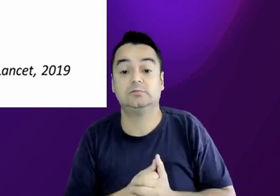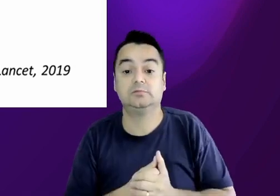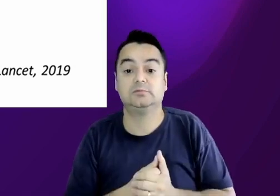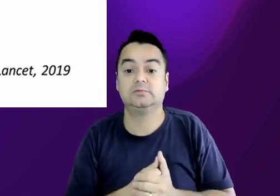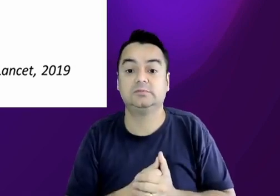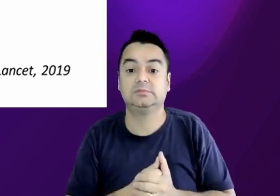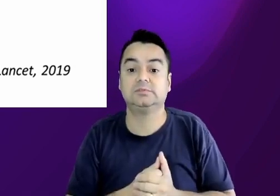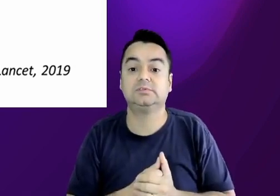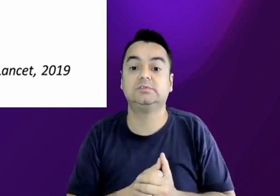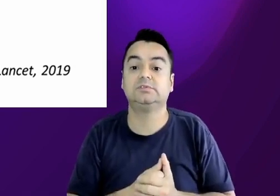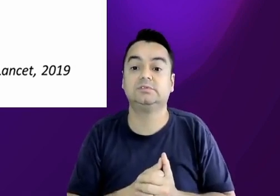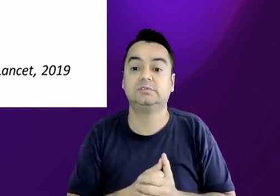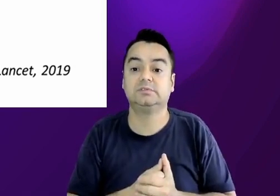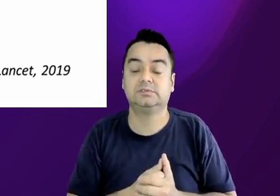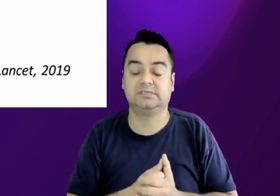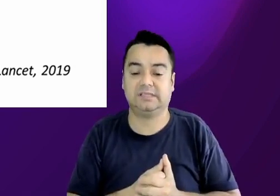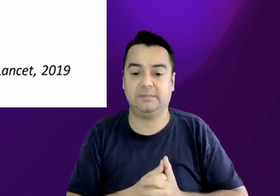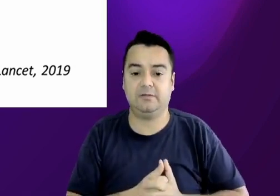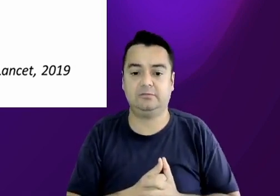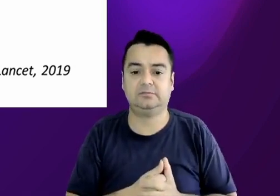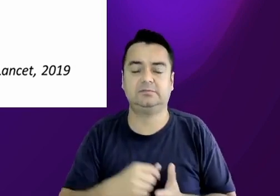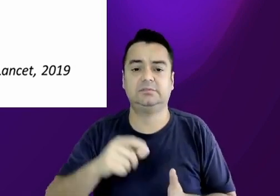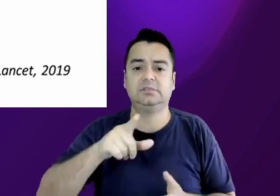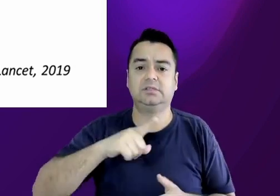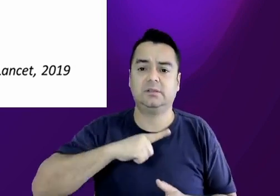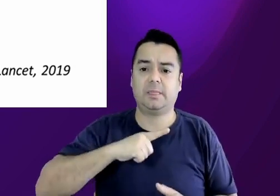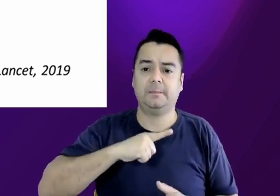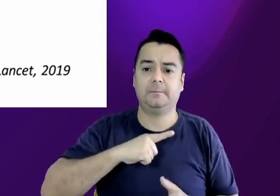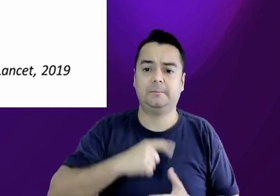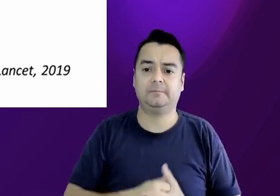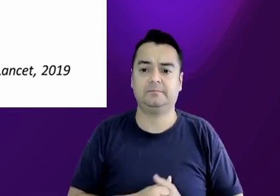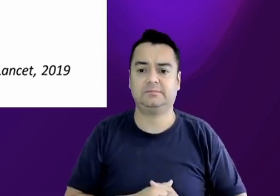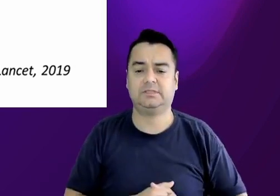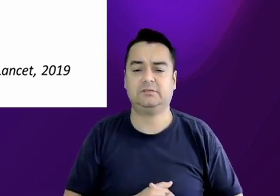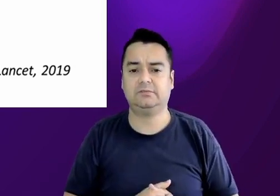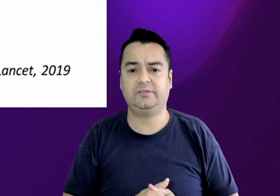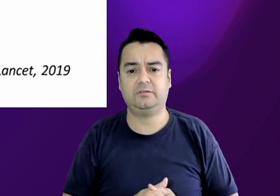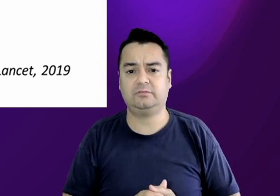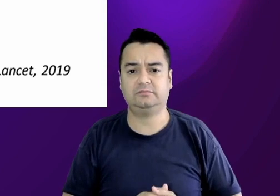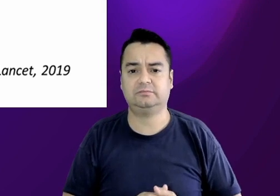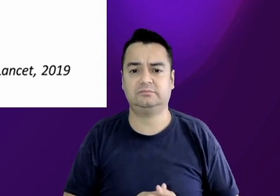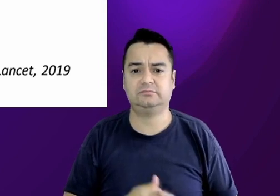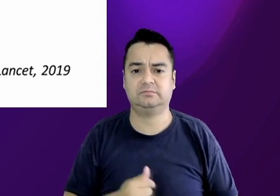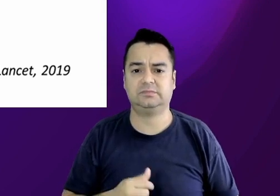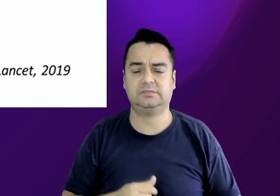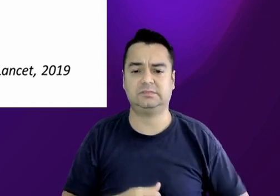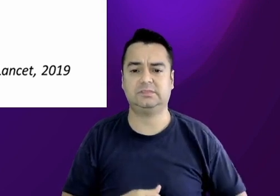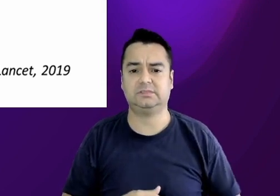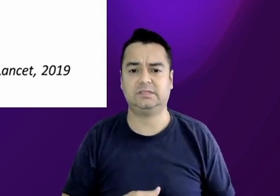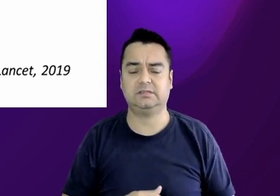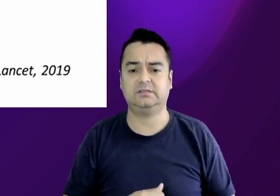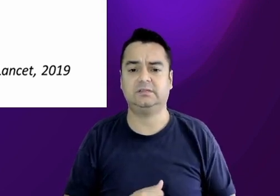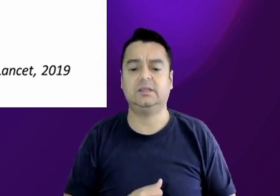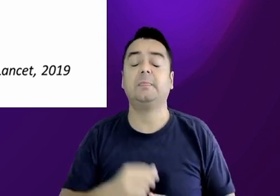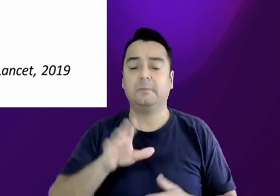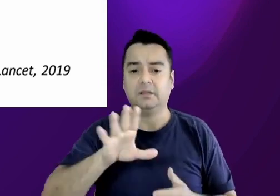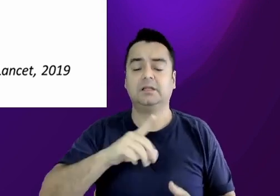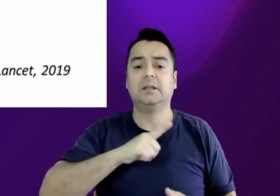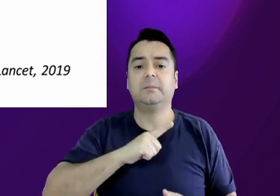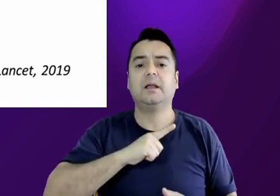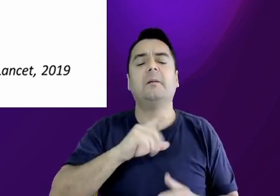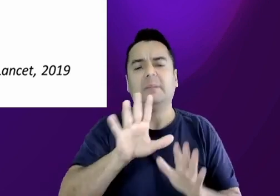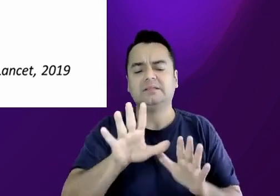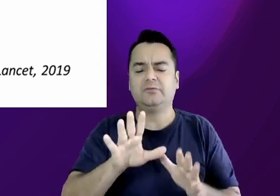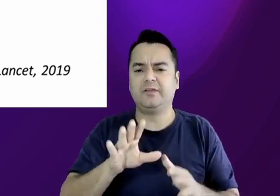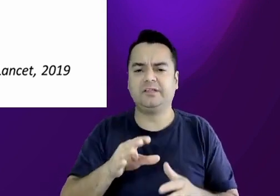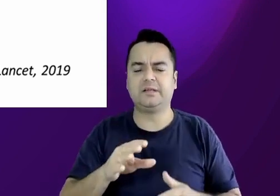uma quimioterapia mais antiga, né? Com epirubicina, platina e fluoropirimidina. E foi